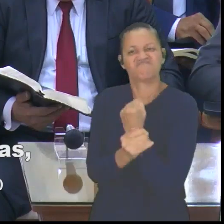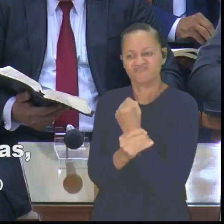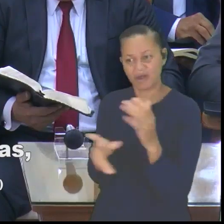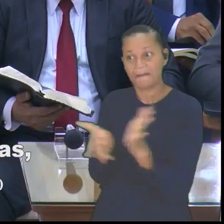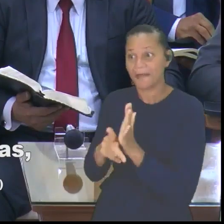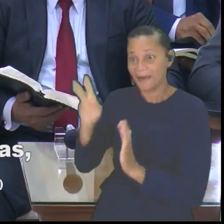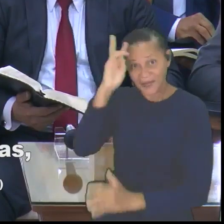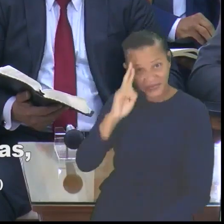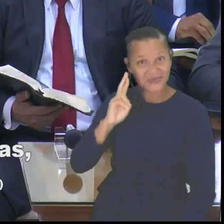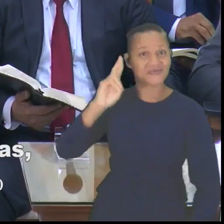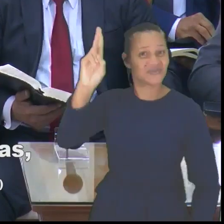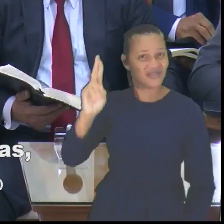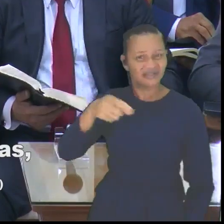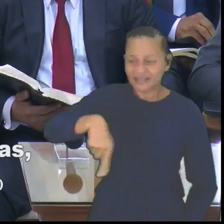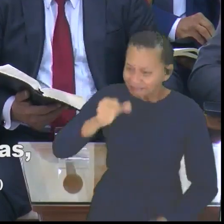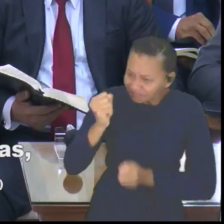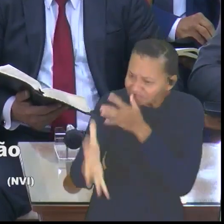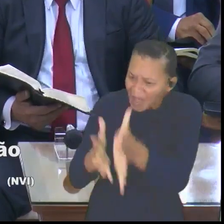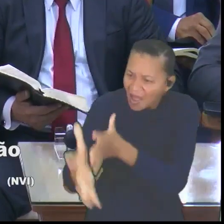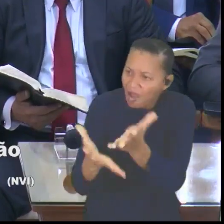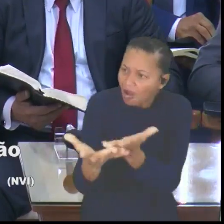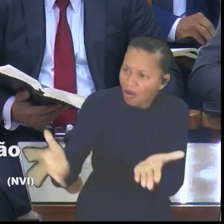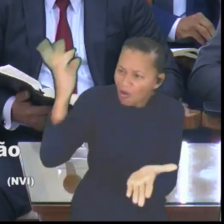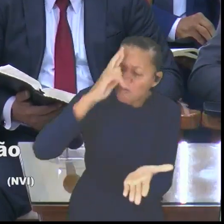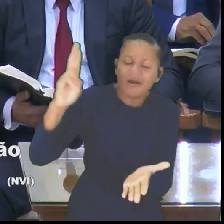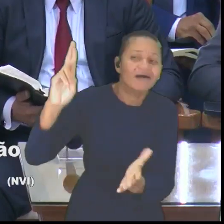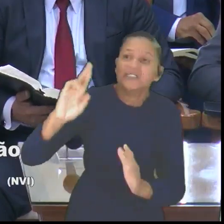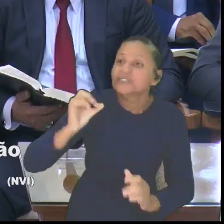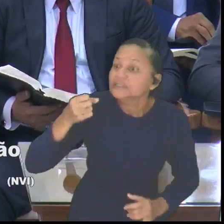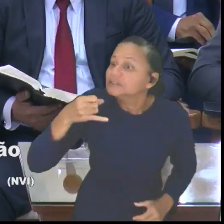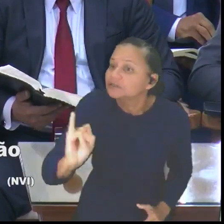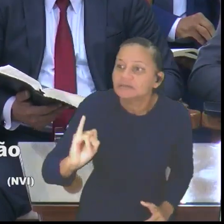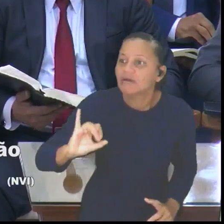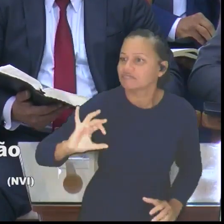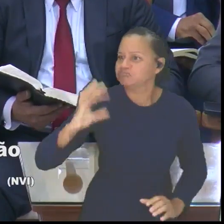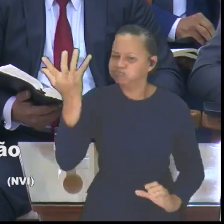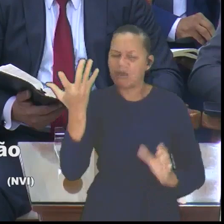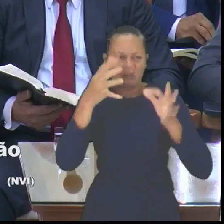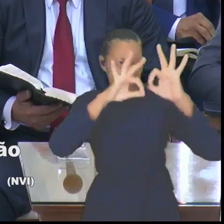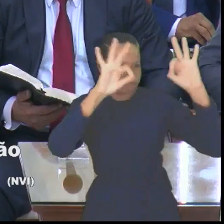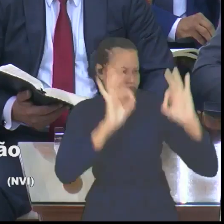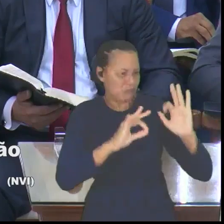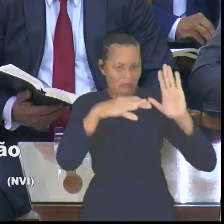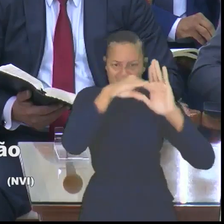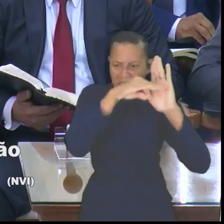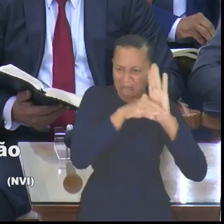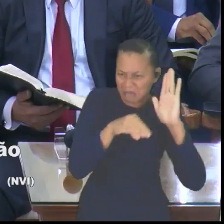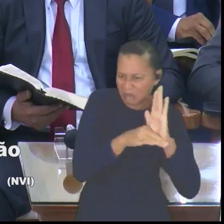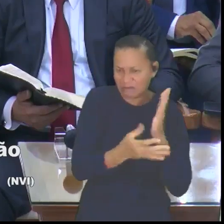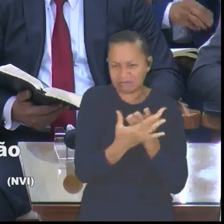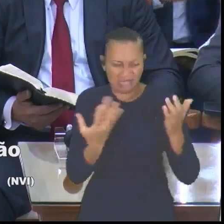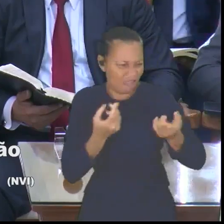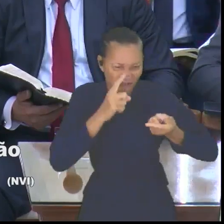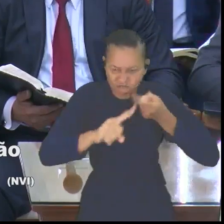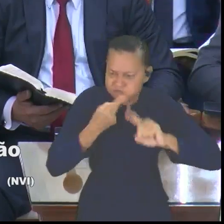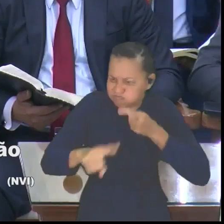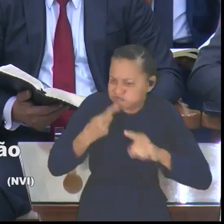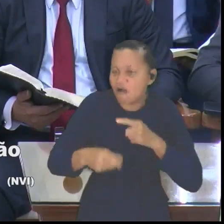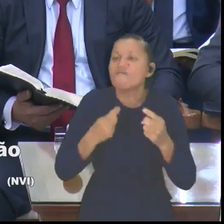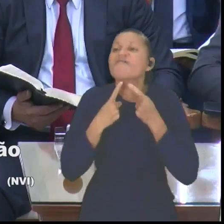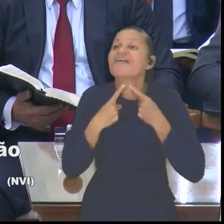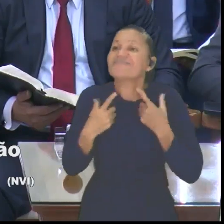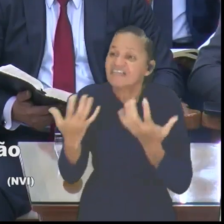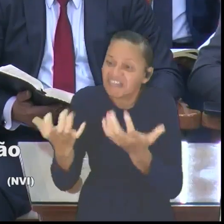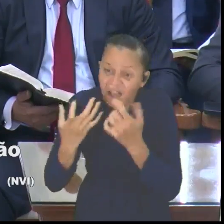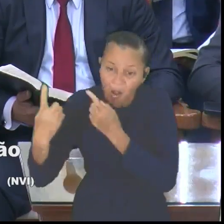o Senhor. E diz mais o Senhor, mesmo que façam planos, projetos, arquitetem o que